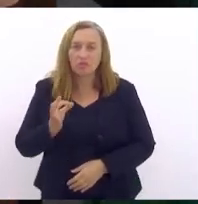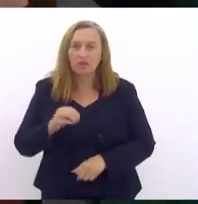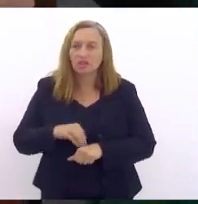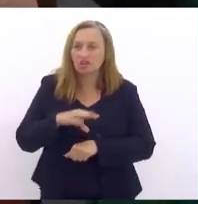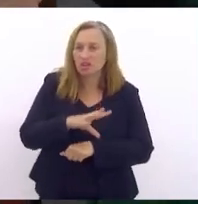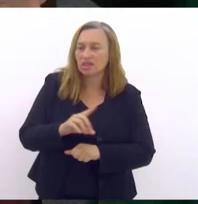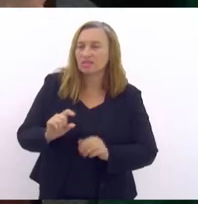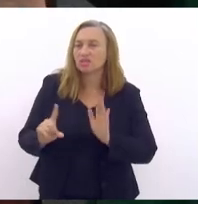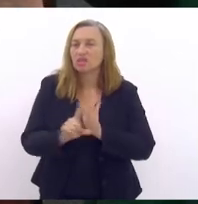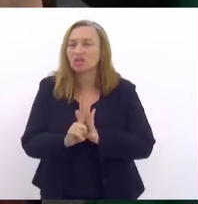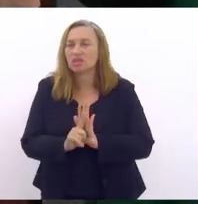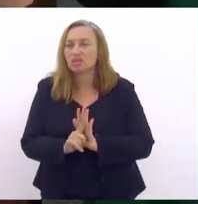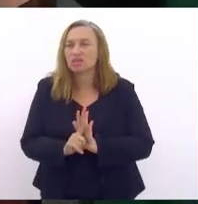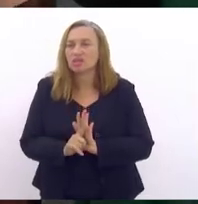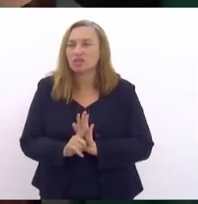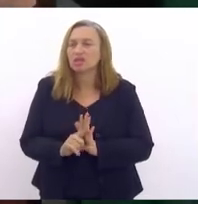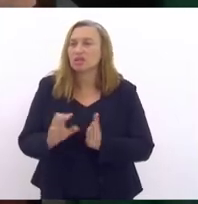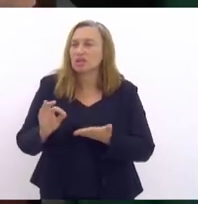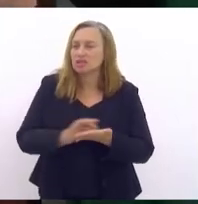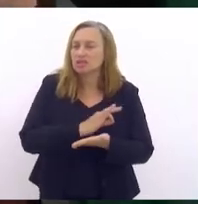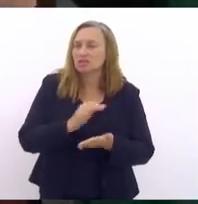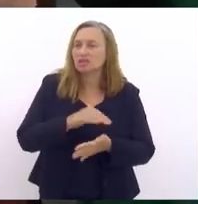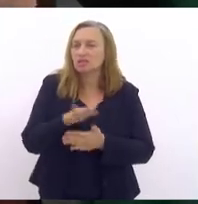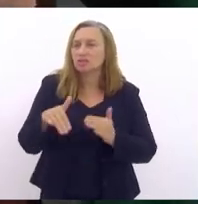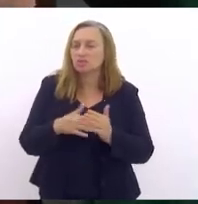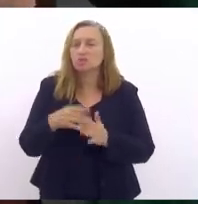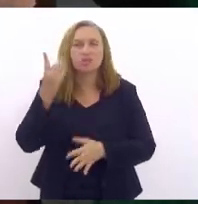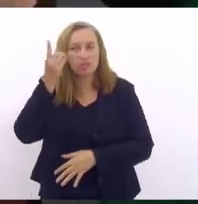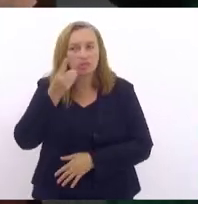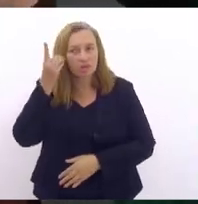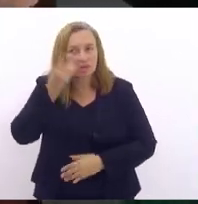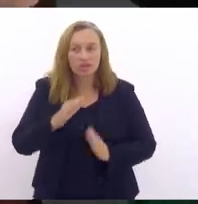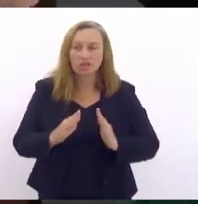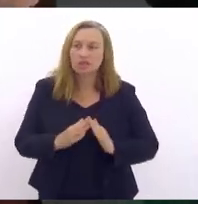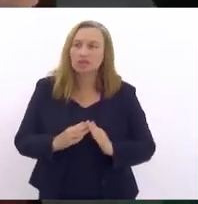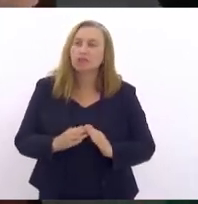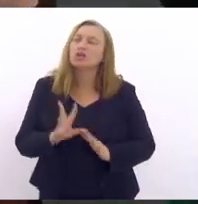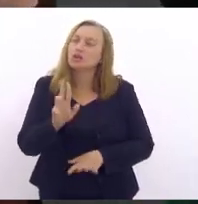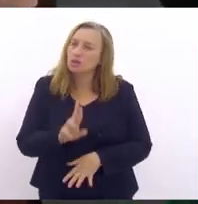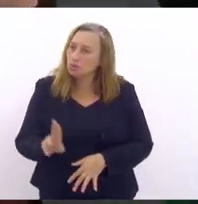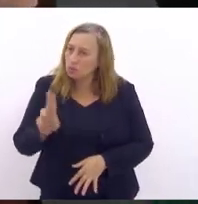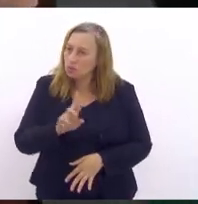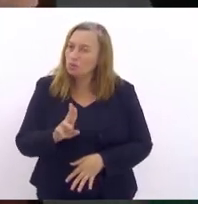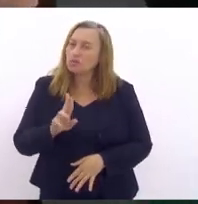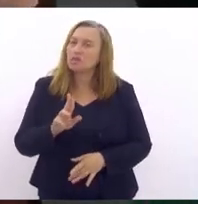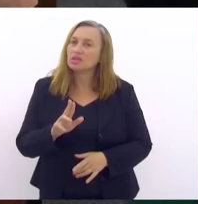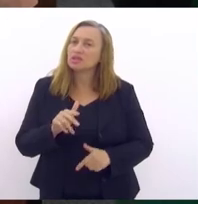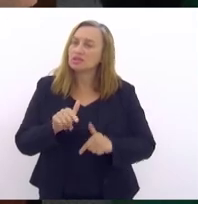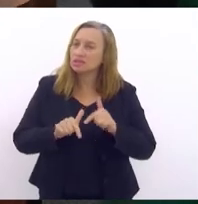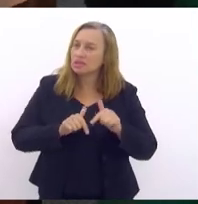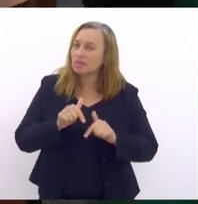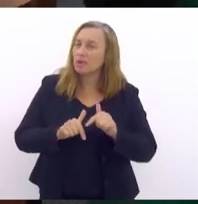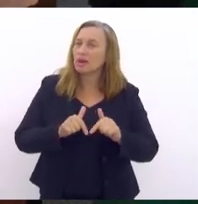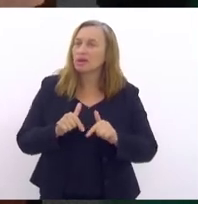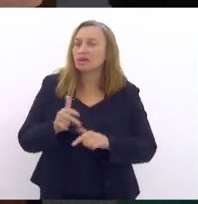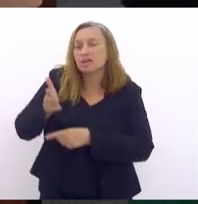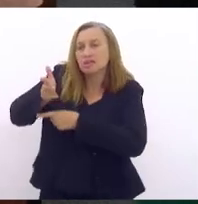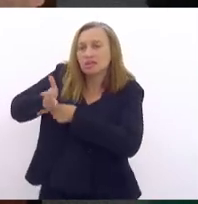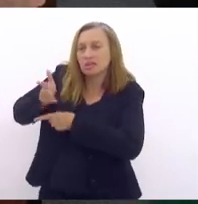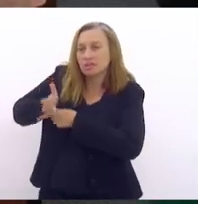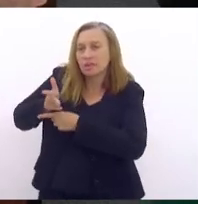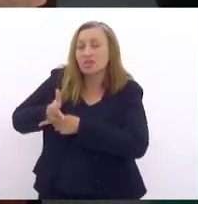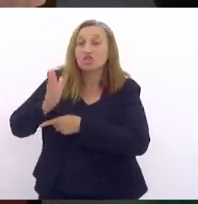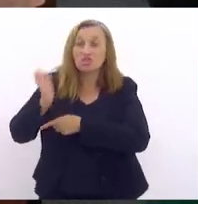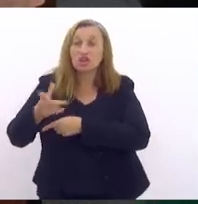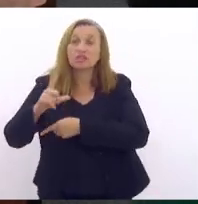indicação legislativa, com assinatura de todos os deputados da casa, para que se utilize esses serviços, essas imagens, deputado Amartó, já